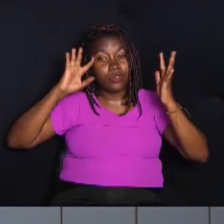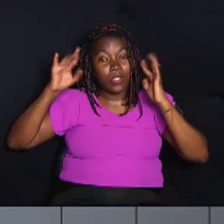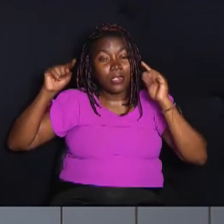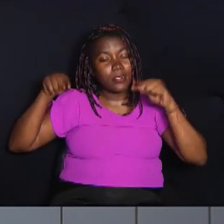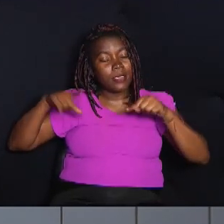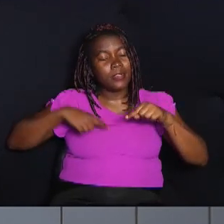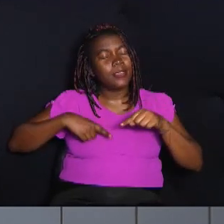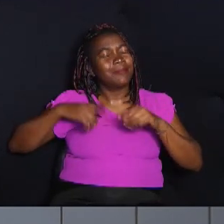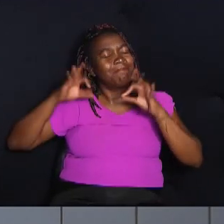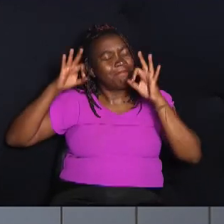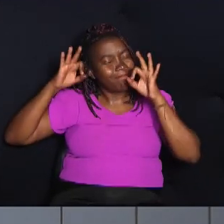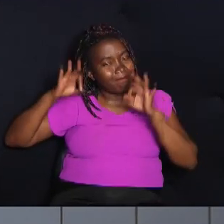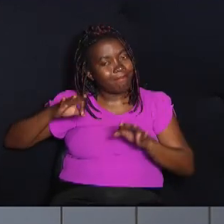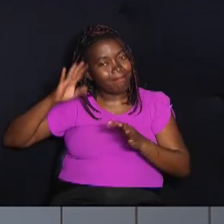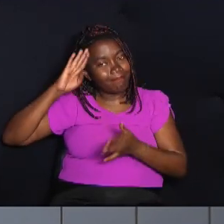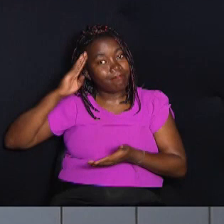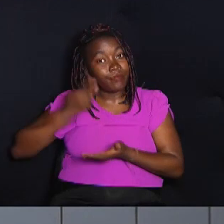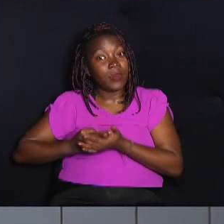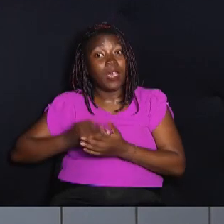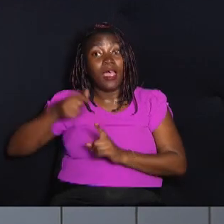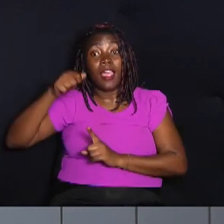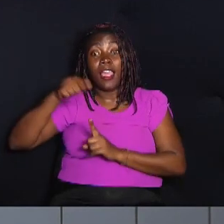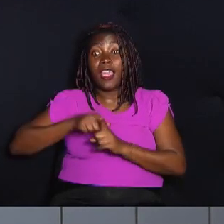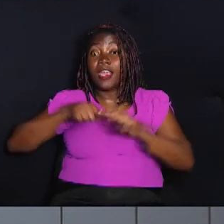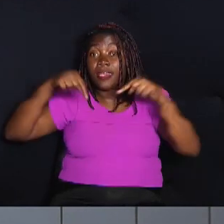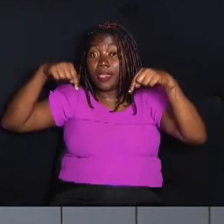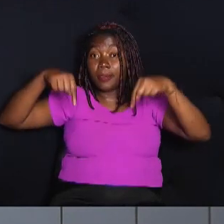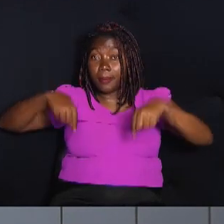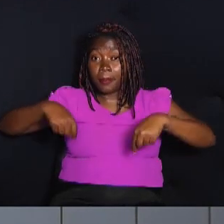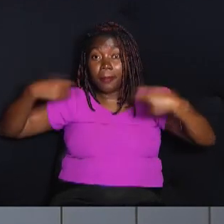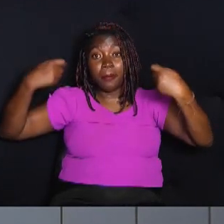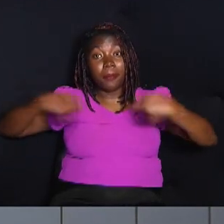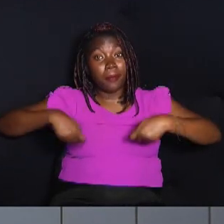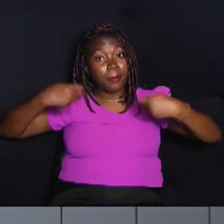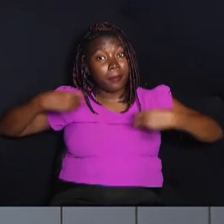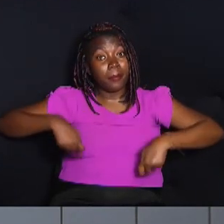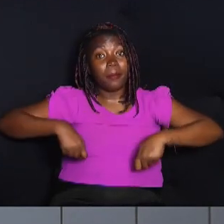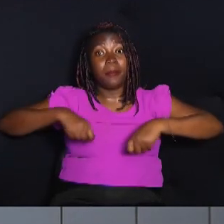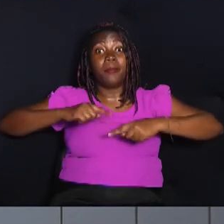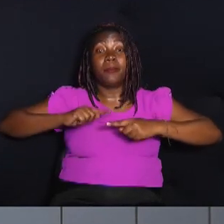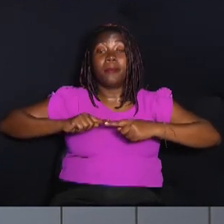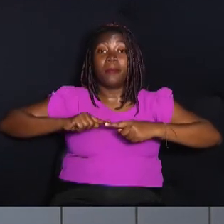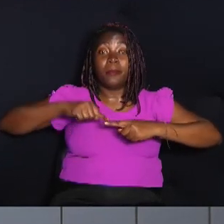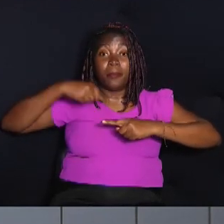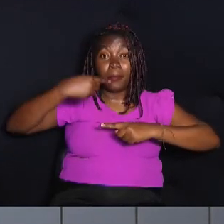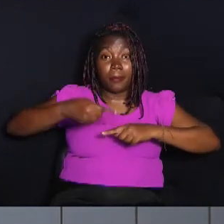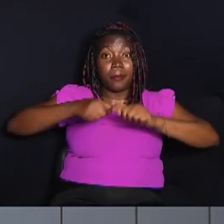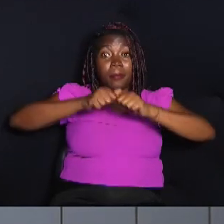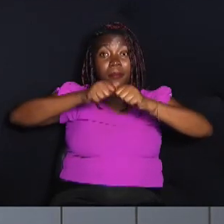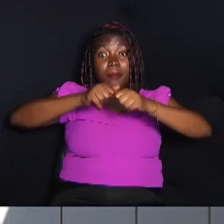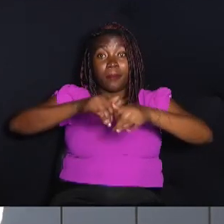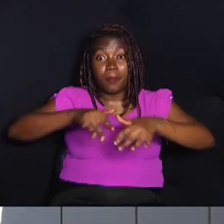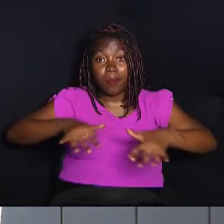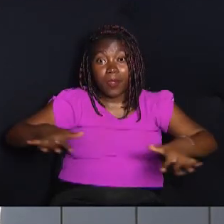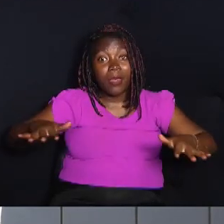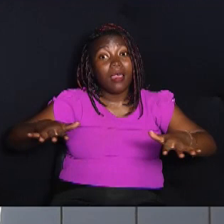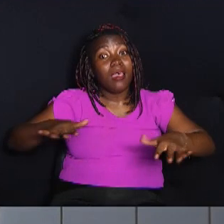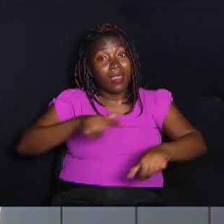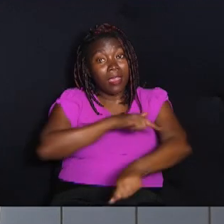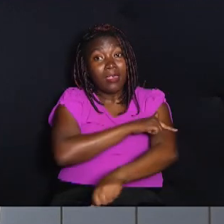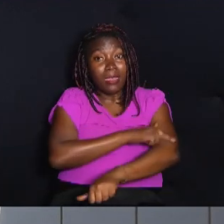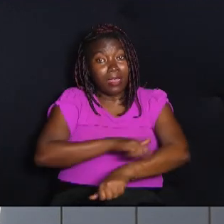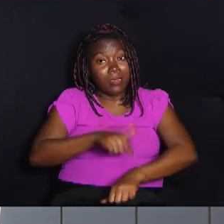disso, neste mês, ela precisa se desdobrar nos meses subsequentes em ações práticas.